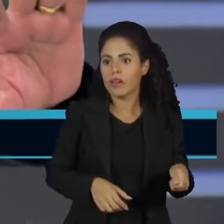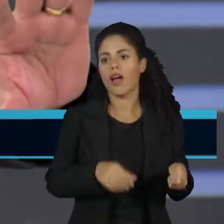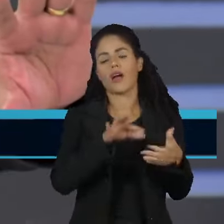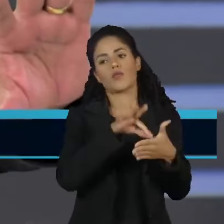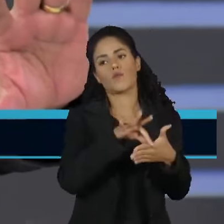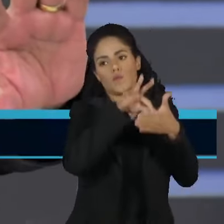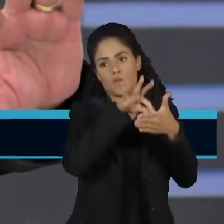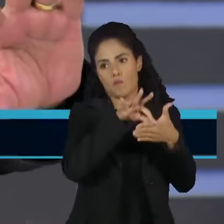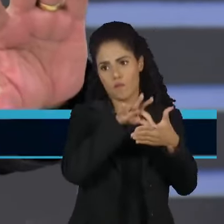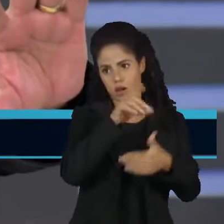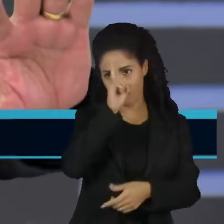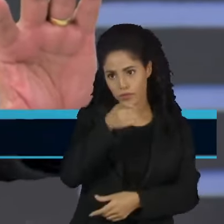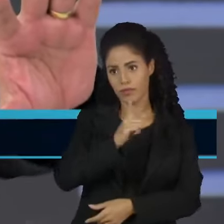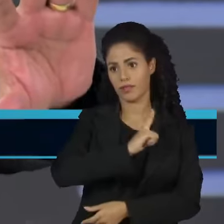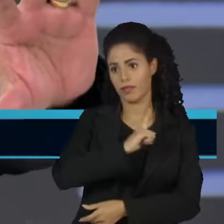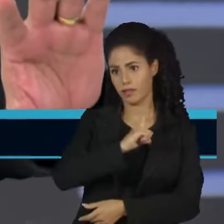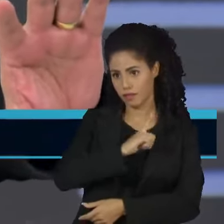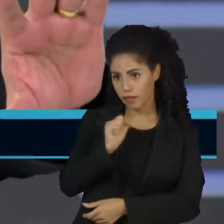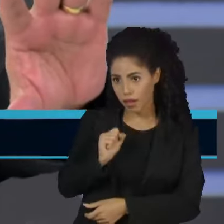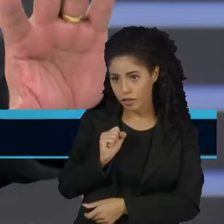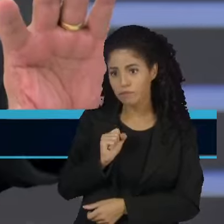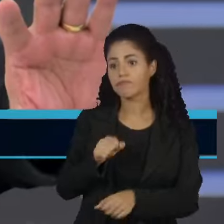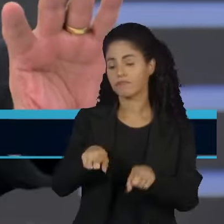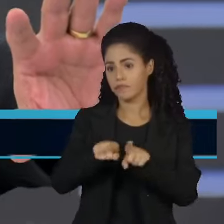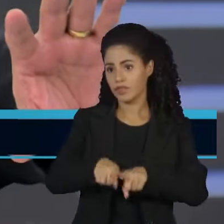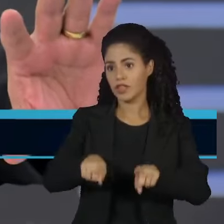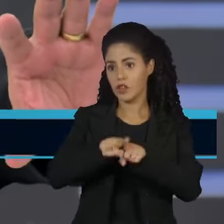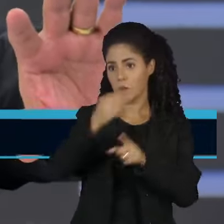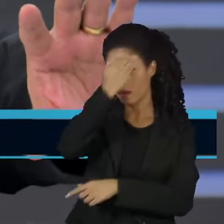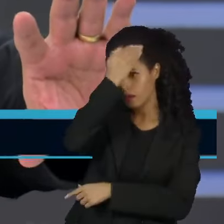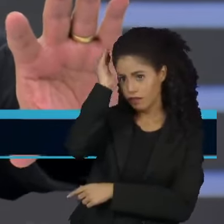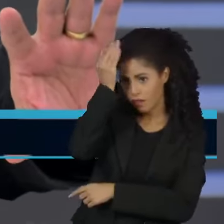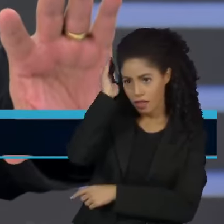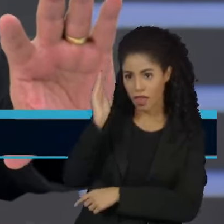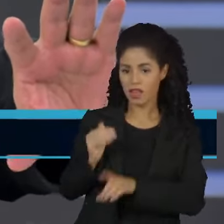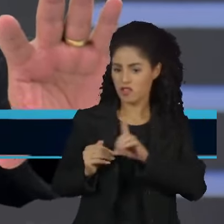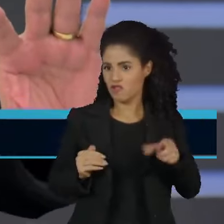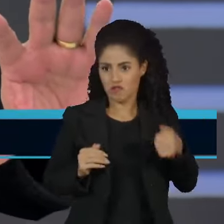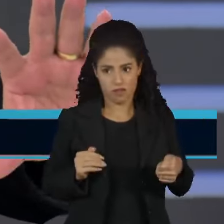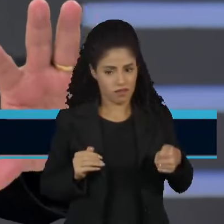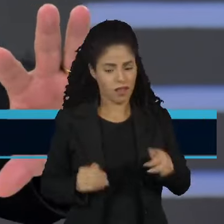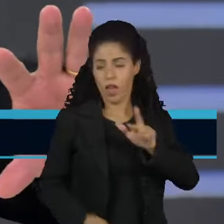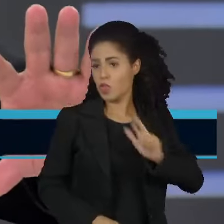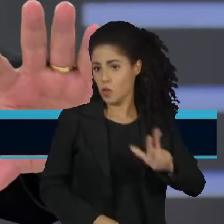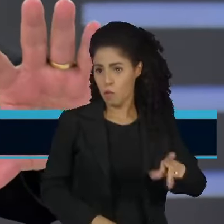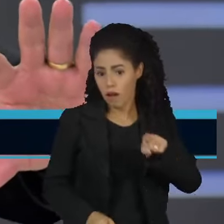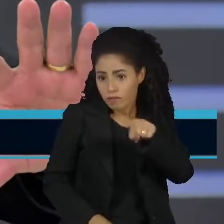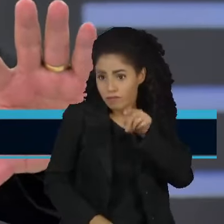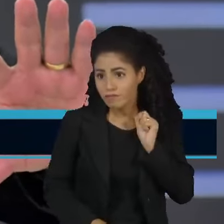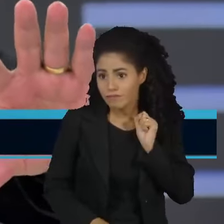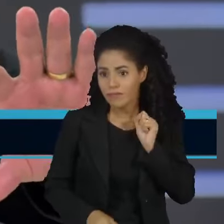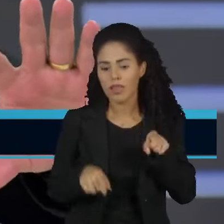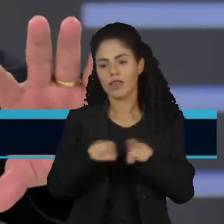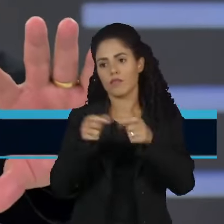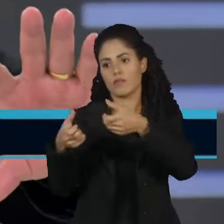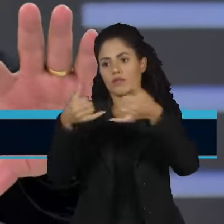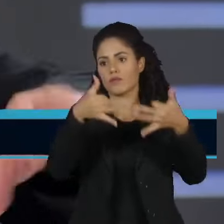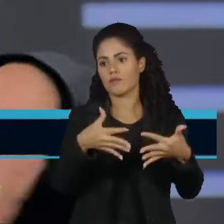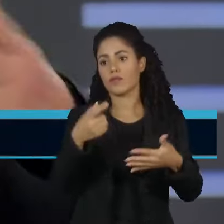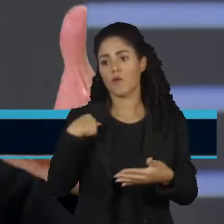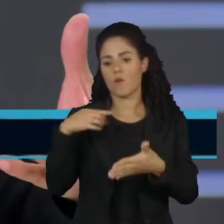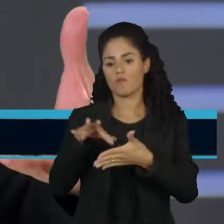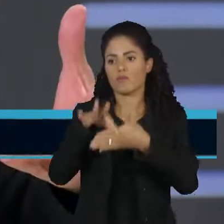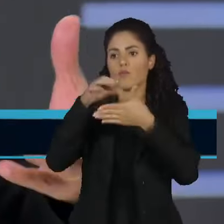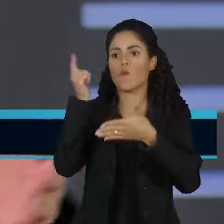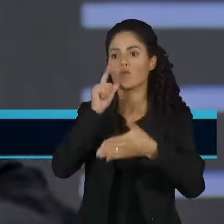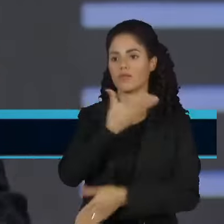poder com o Bibi Netanyahu, que nunca foi de extrema-direita e nunca foi religioso e fez essa coalizão para conseguir governar.